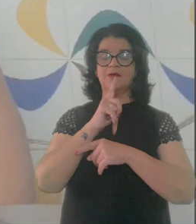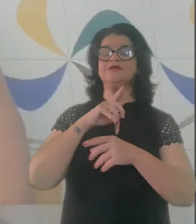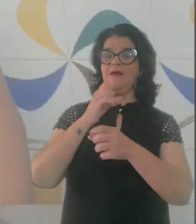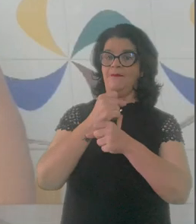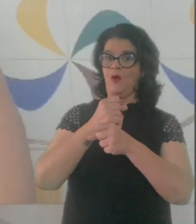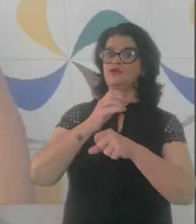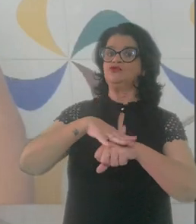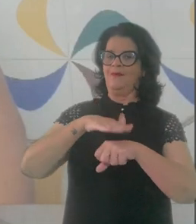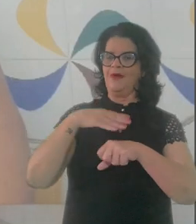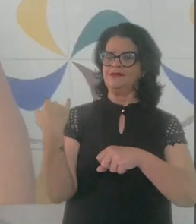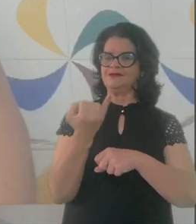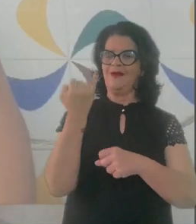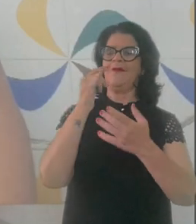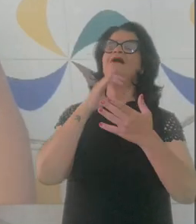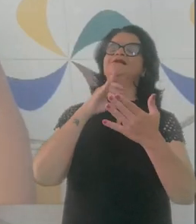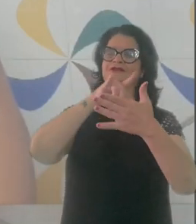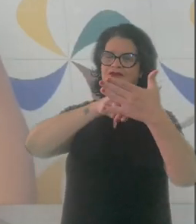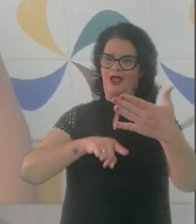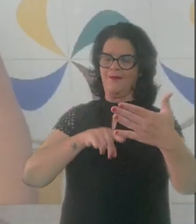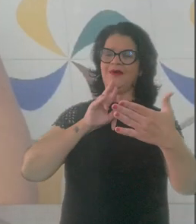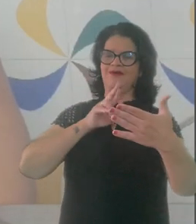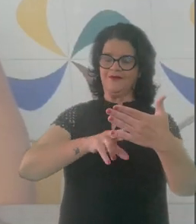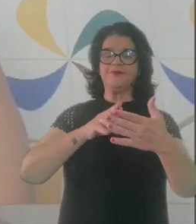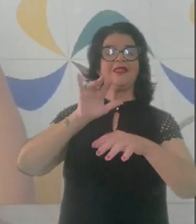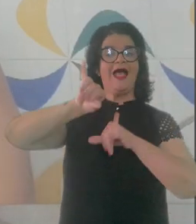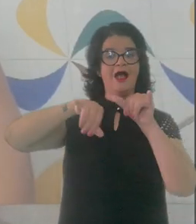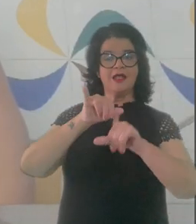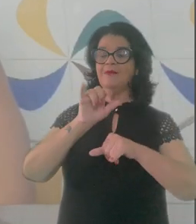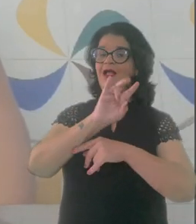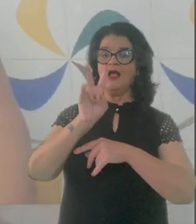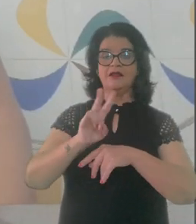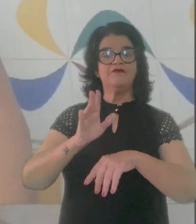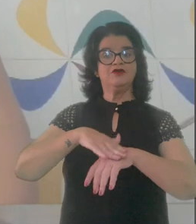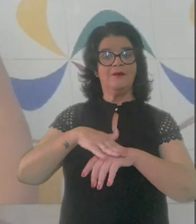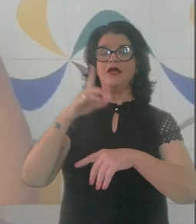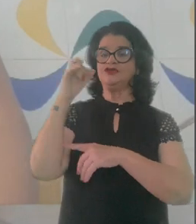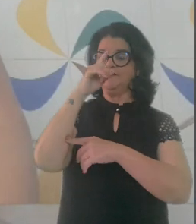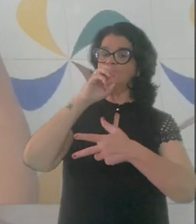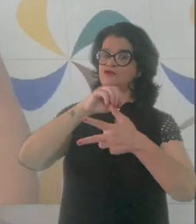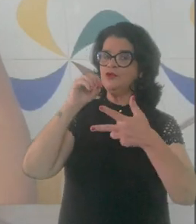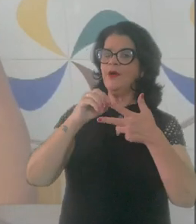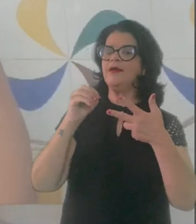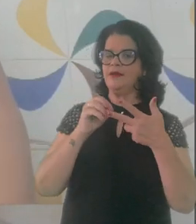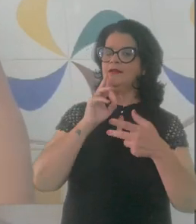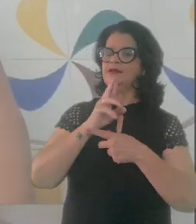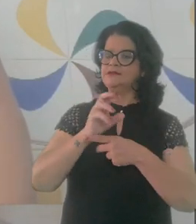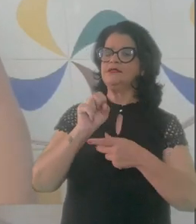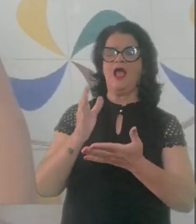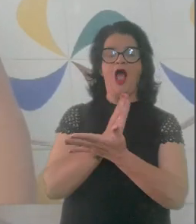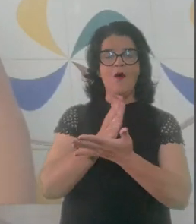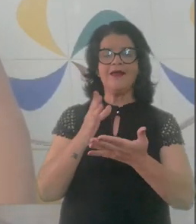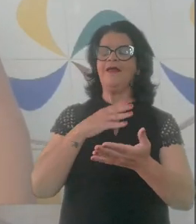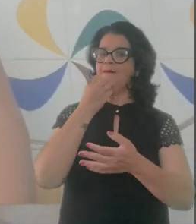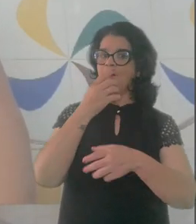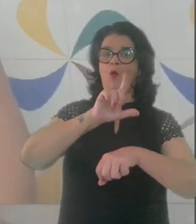conseguir pontos mais preciosos nas provas. A química fica cada vez mais difícil no Enem. Quando alguém